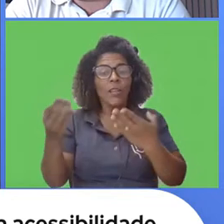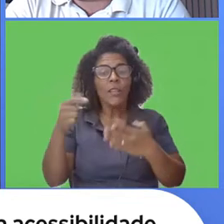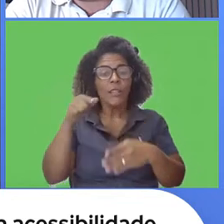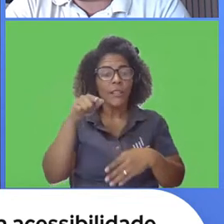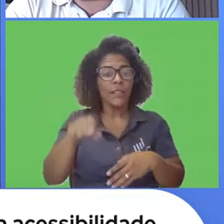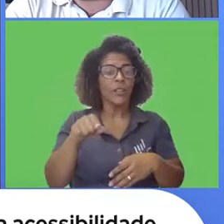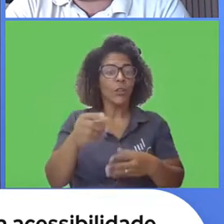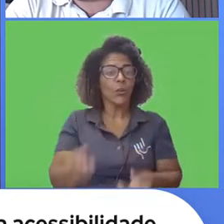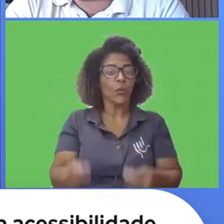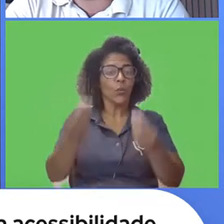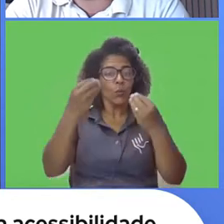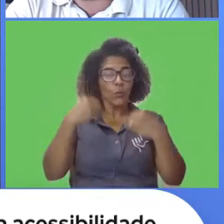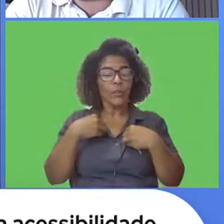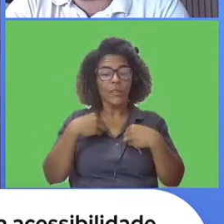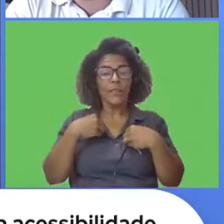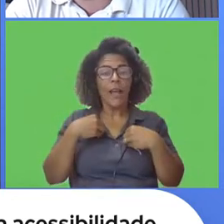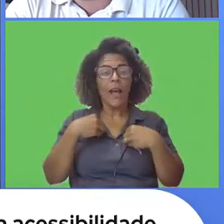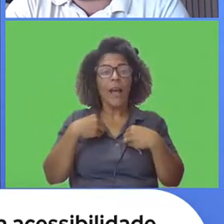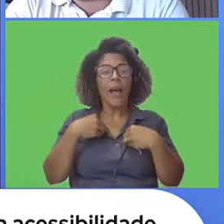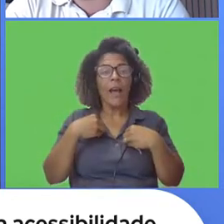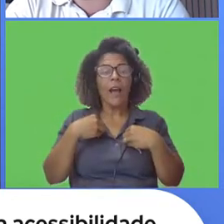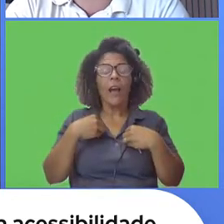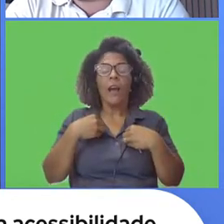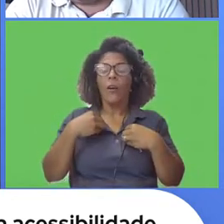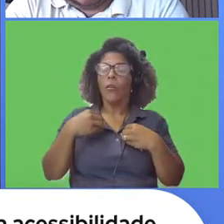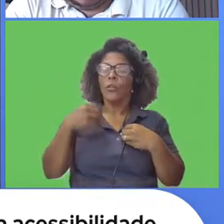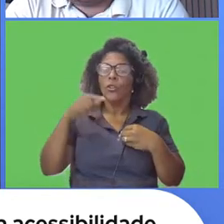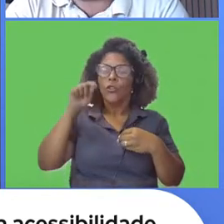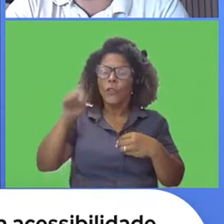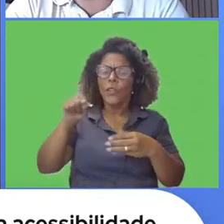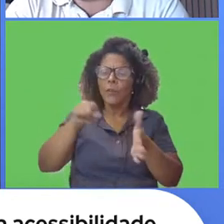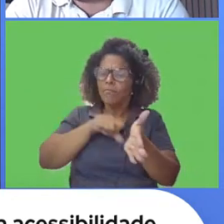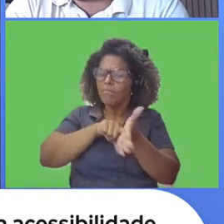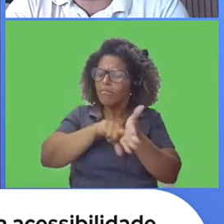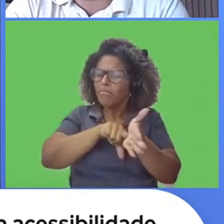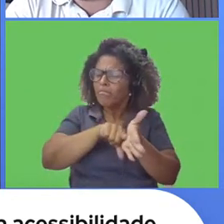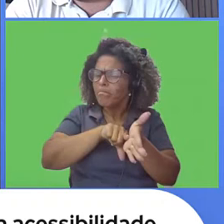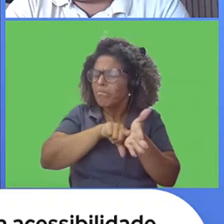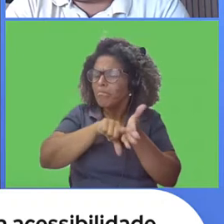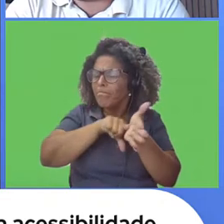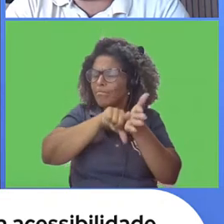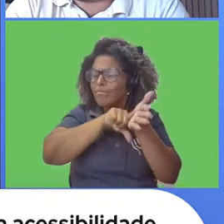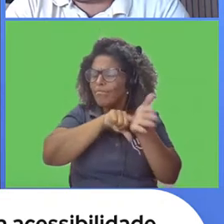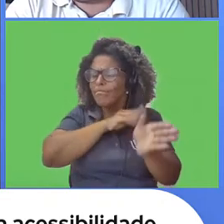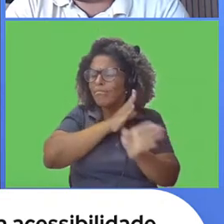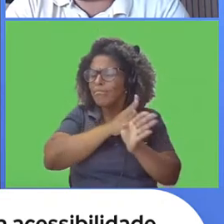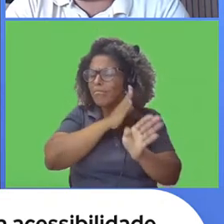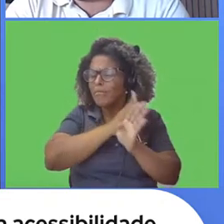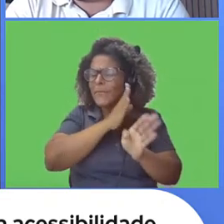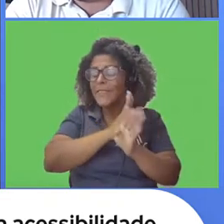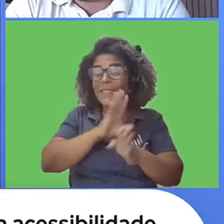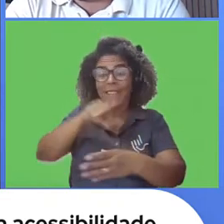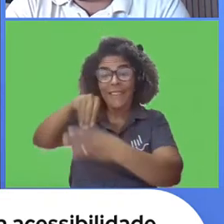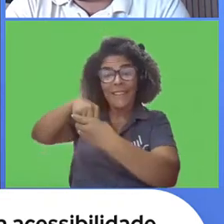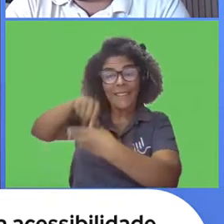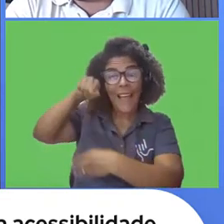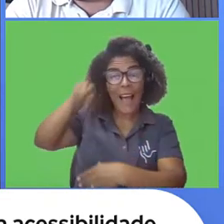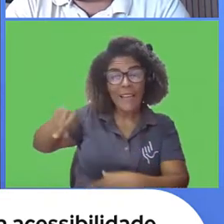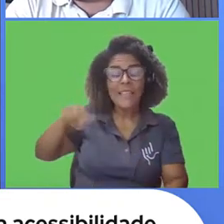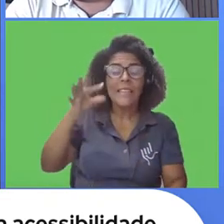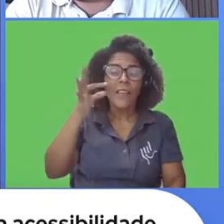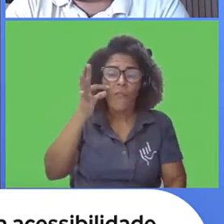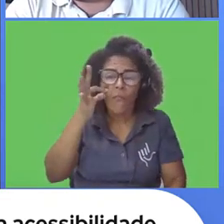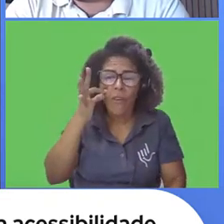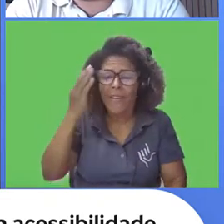para a gente essa riqueza do pesquisador que, de fato, está na realidade concreta, né, que sabe do